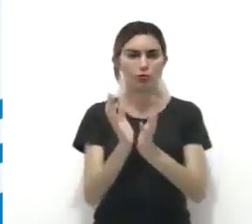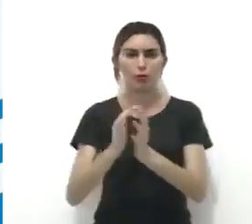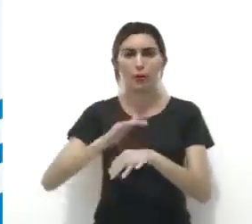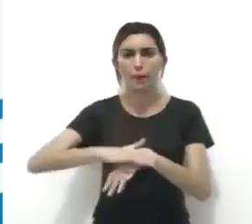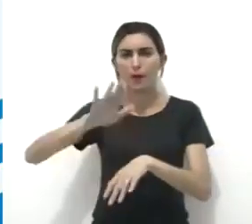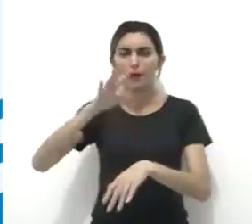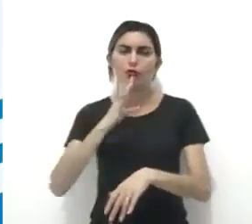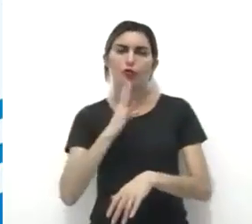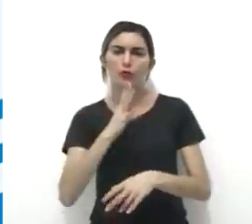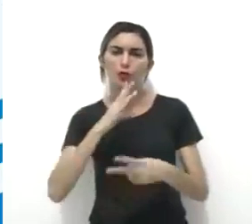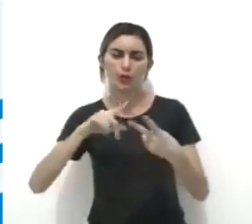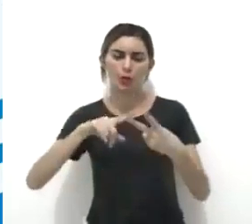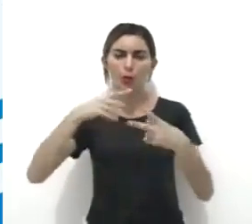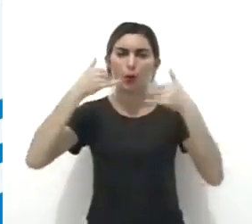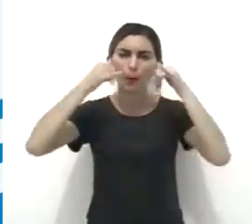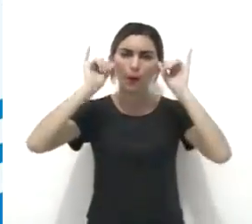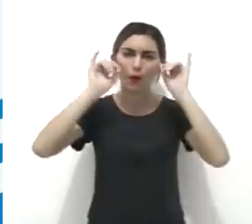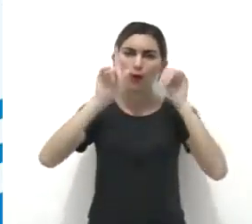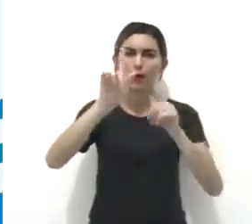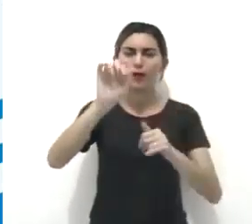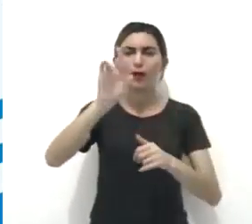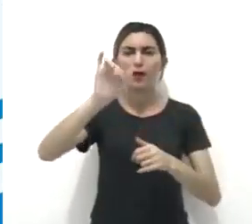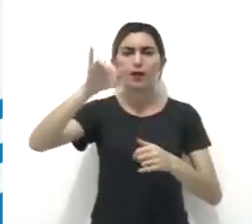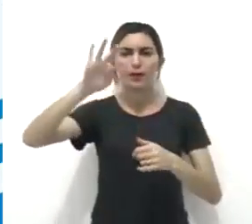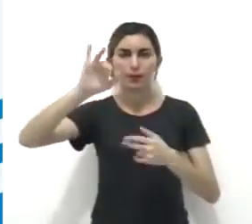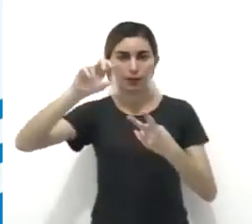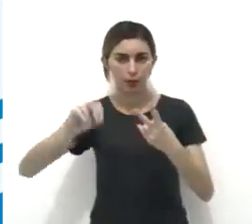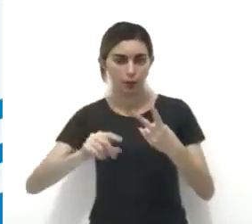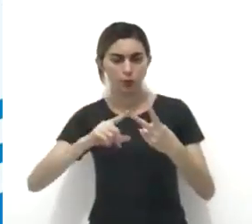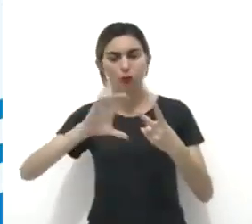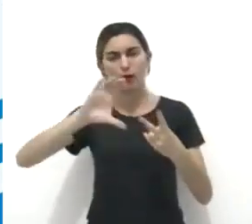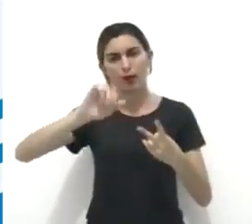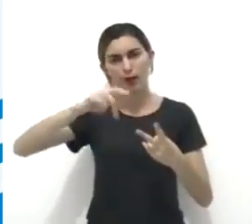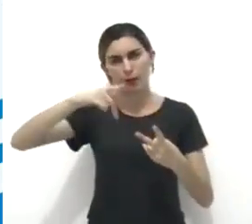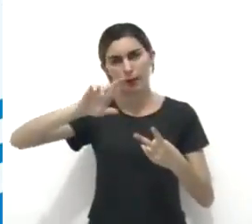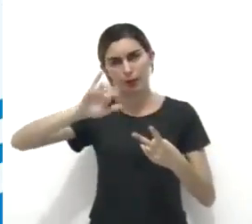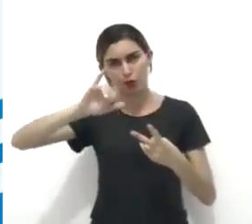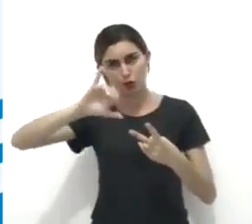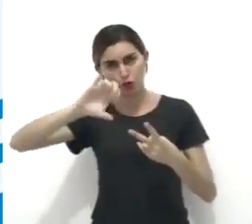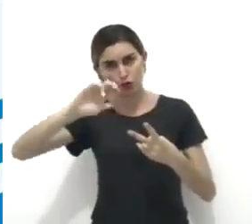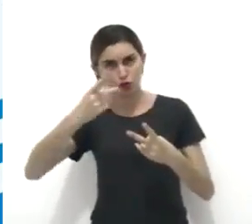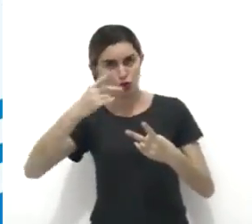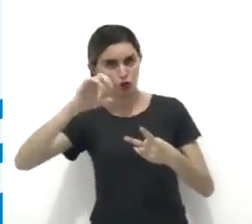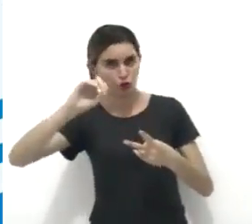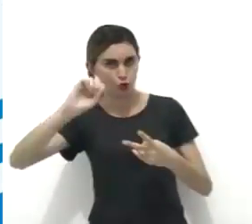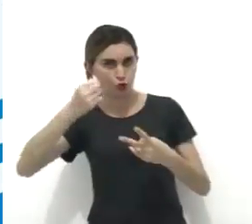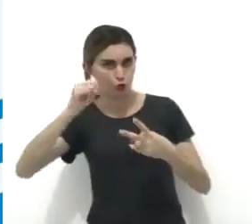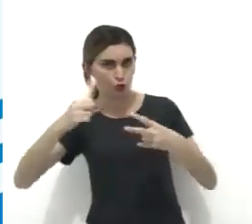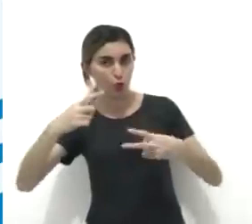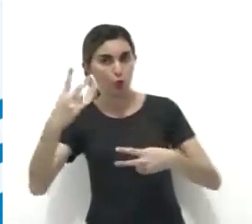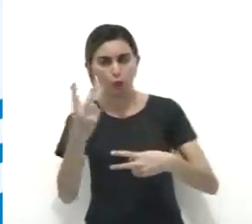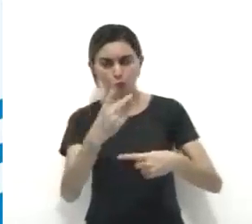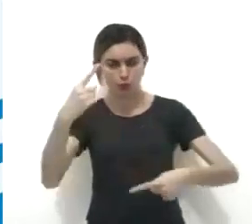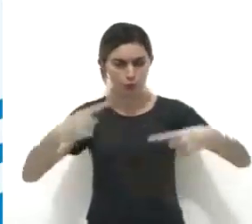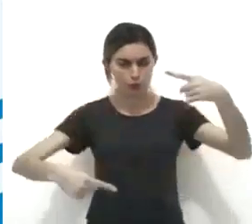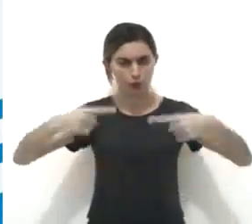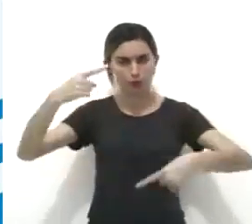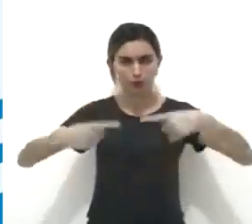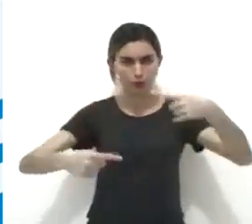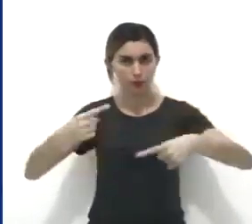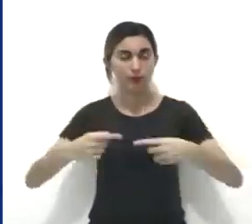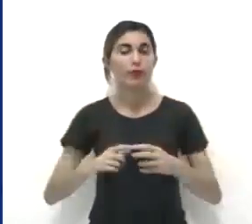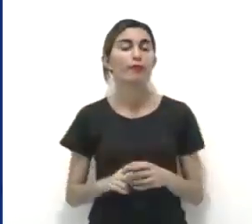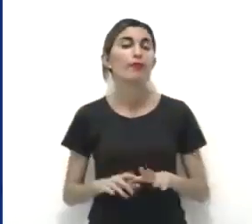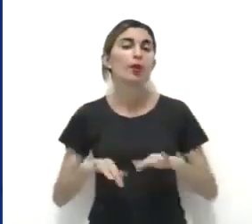mais conhecidos do boi bumbá é o boi garantido e o boi caprichoso. E existe uma grande rivalidade nesse Festival de